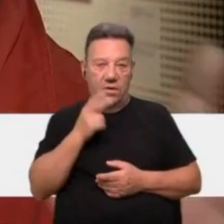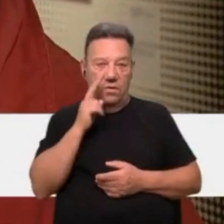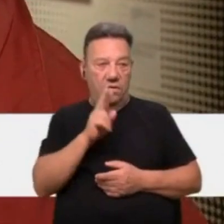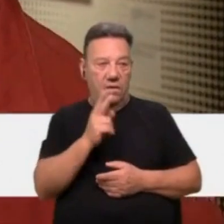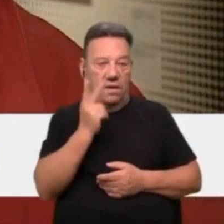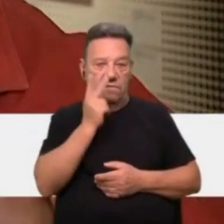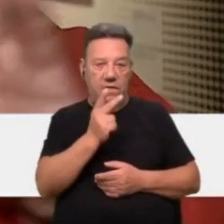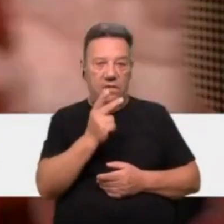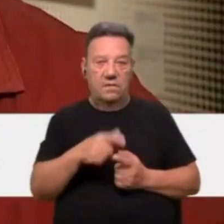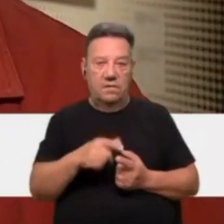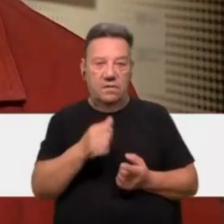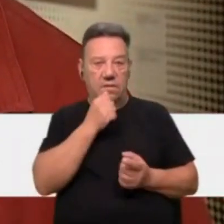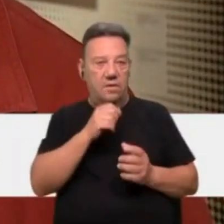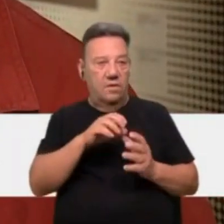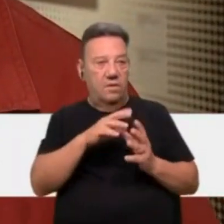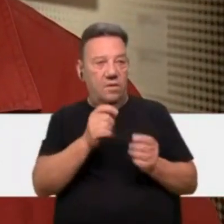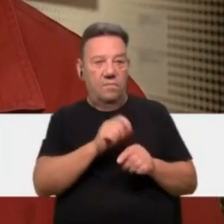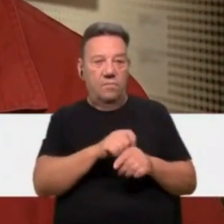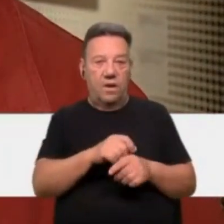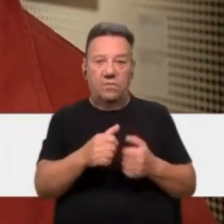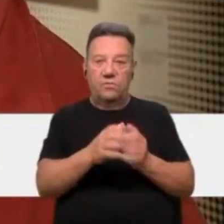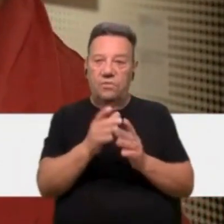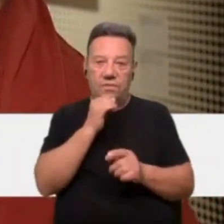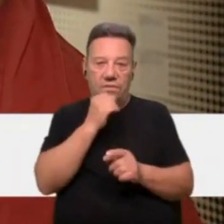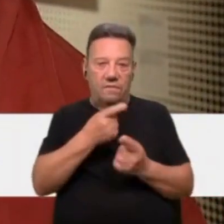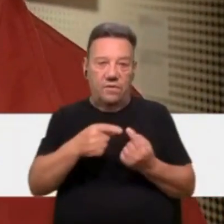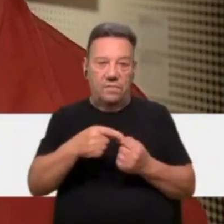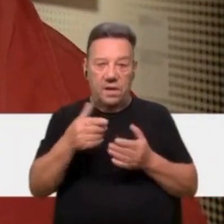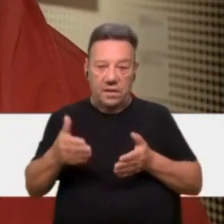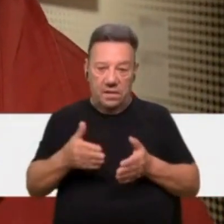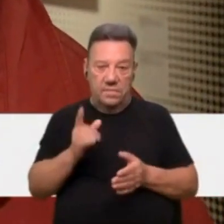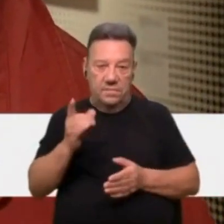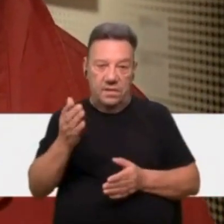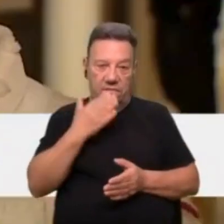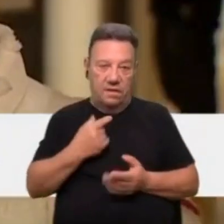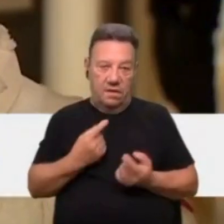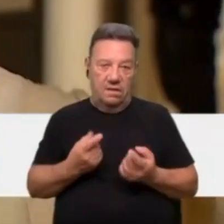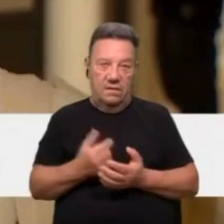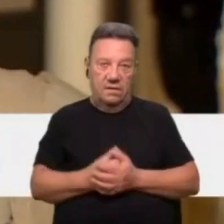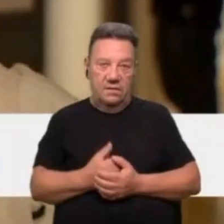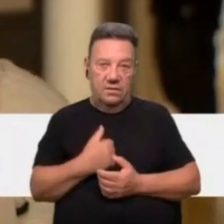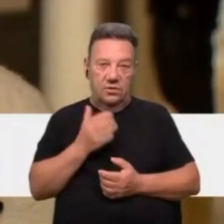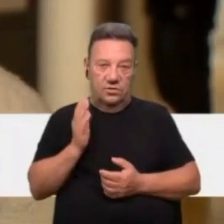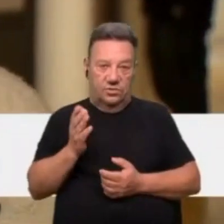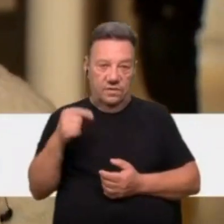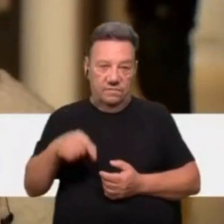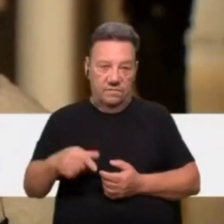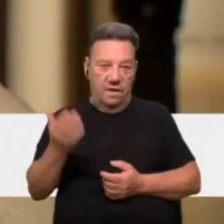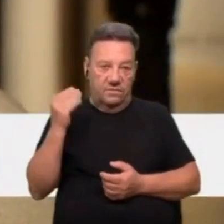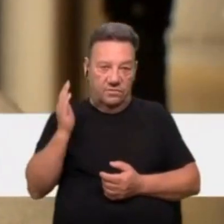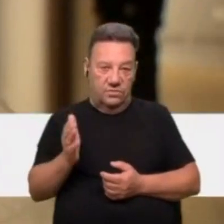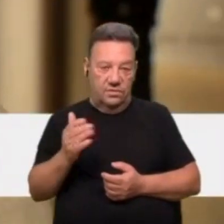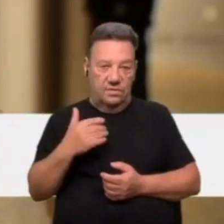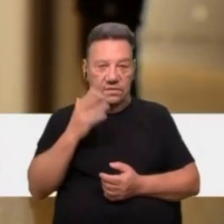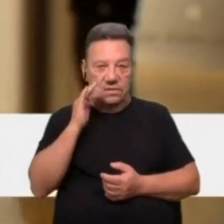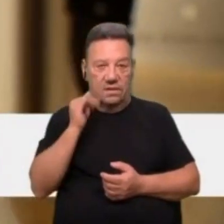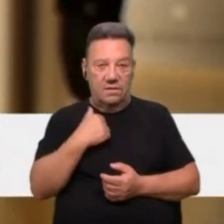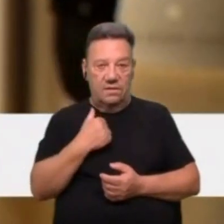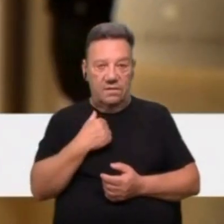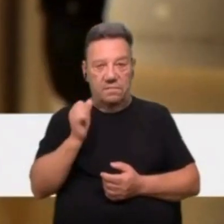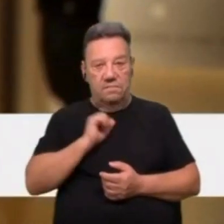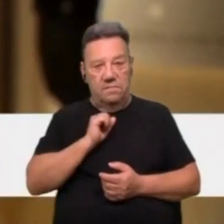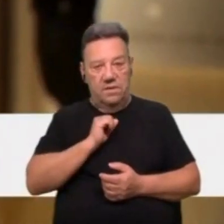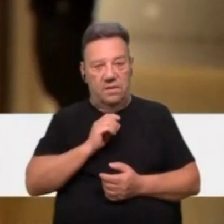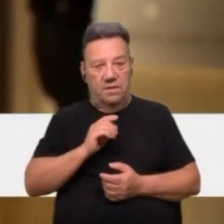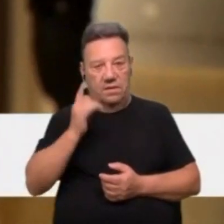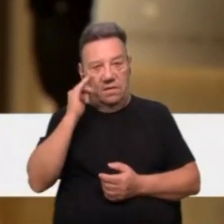ver os morangos, tudo o que está à volta. Mas o caminho tem que ser dado por alguém. Eu já estive cá antes para tentar tirar as